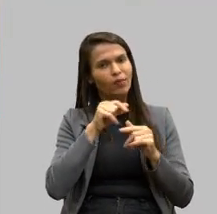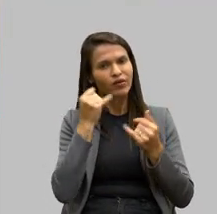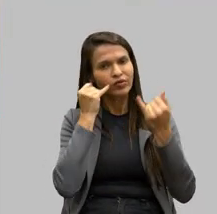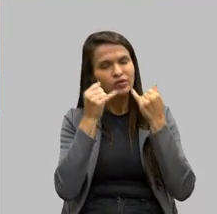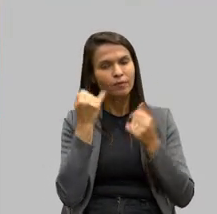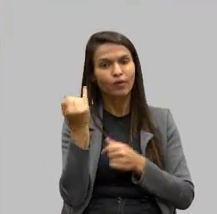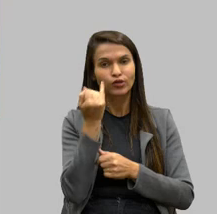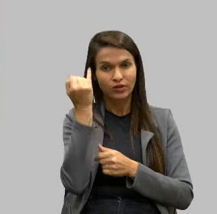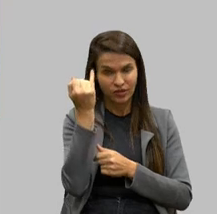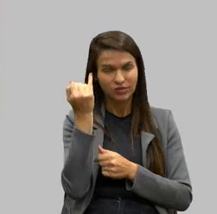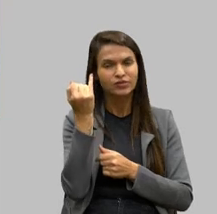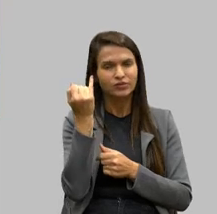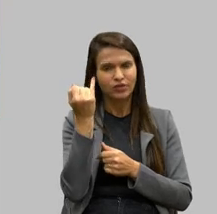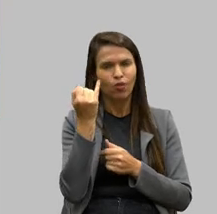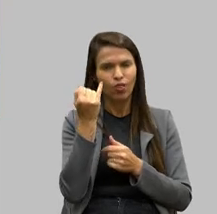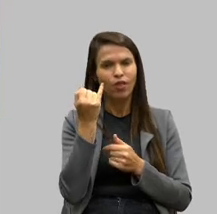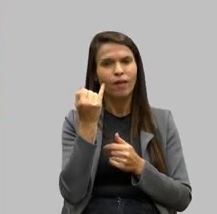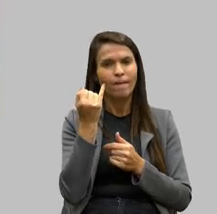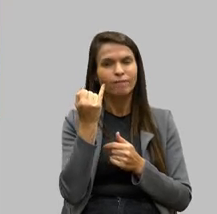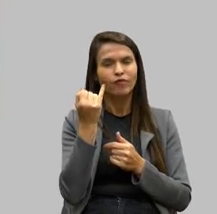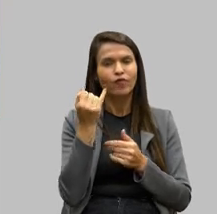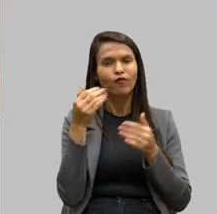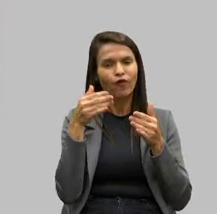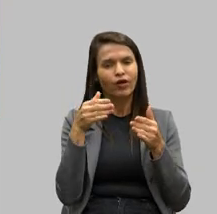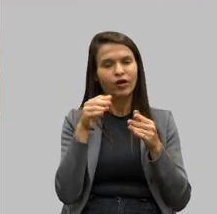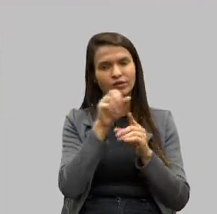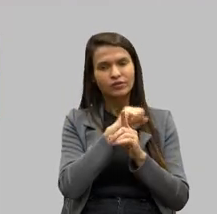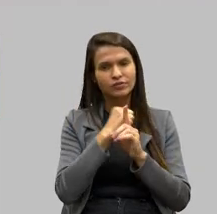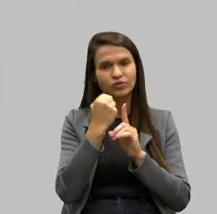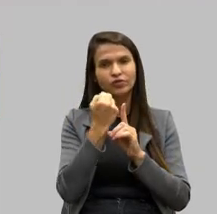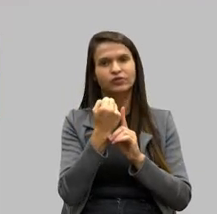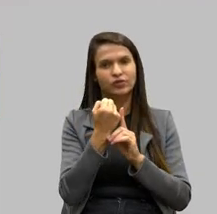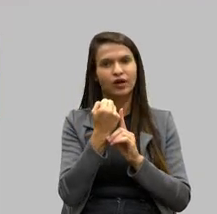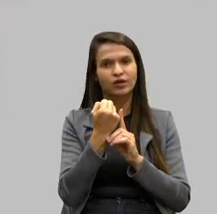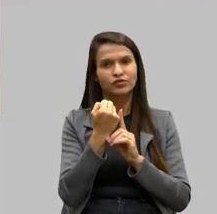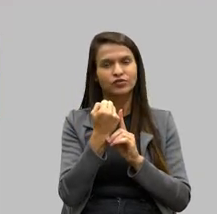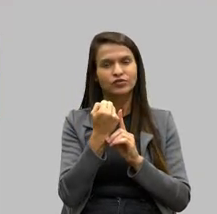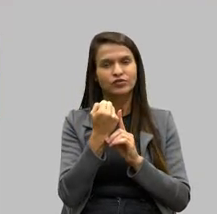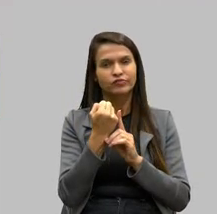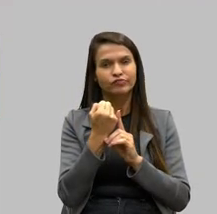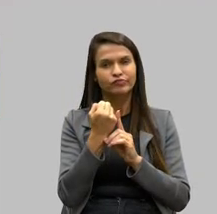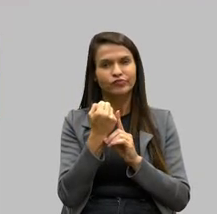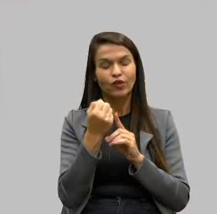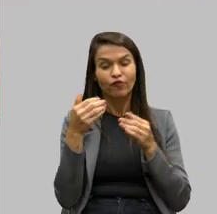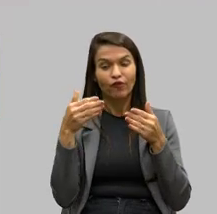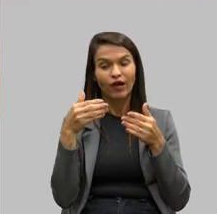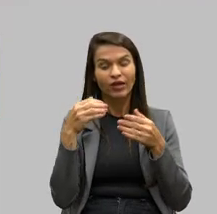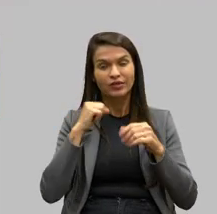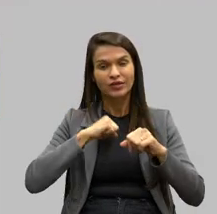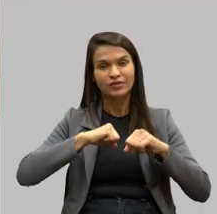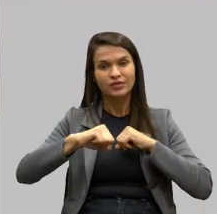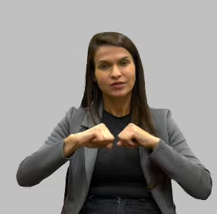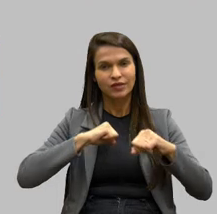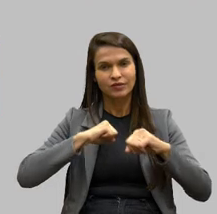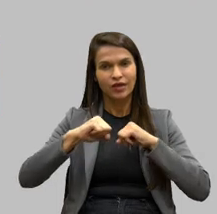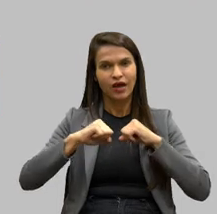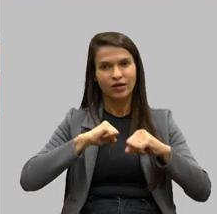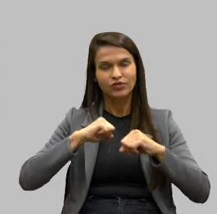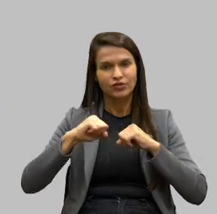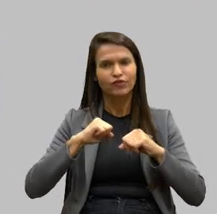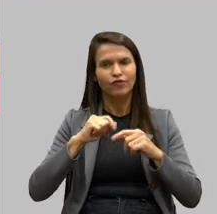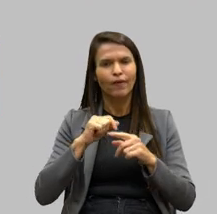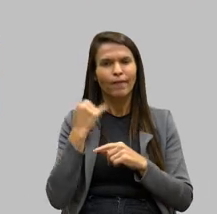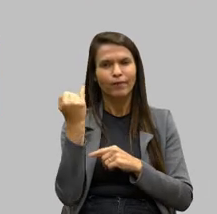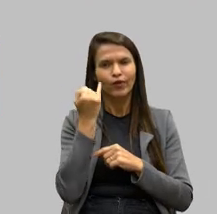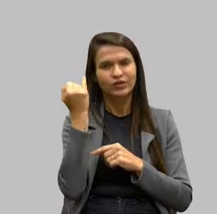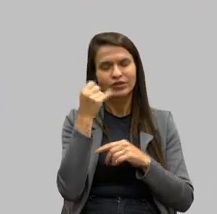são informações importantes da sociedade diante desse debate, que foi a bola da vez aqui,